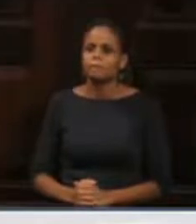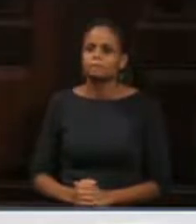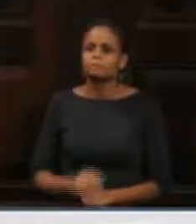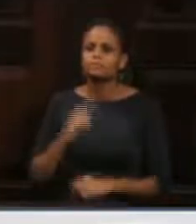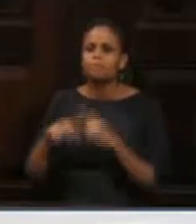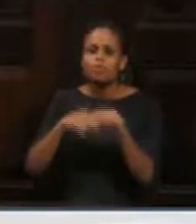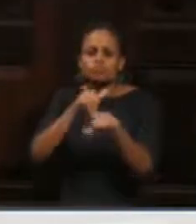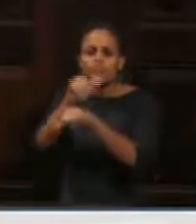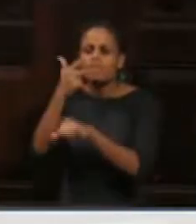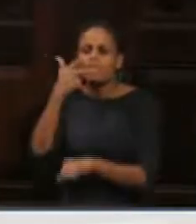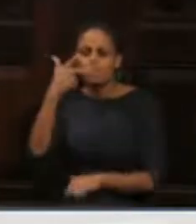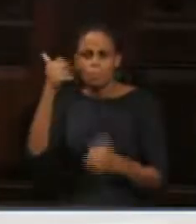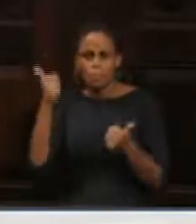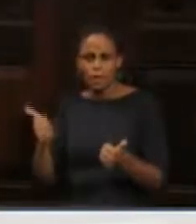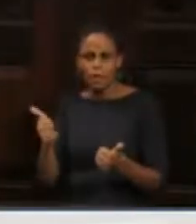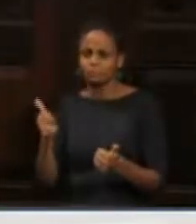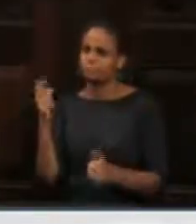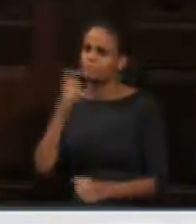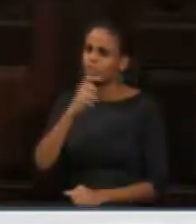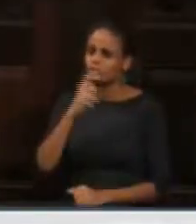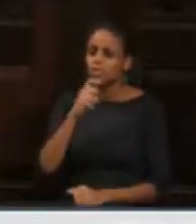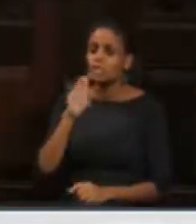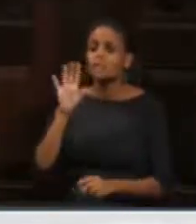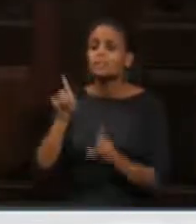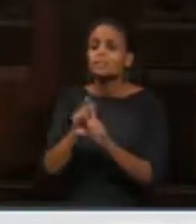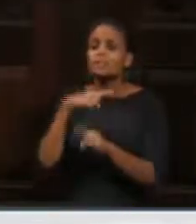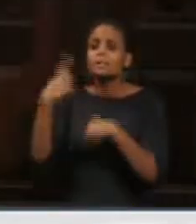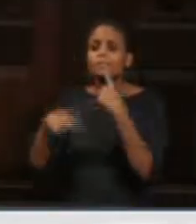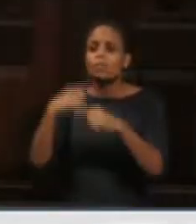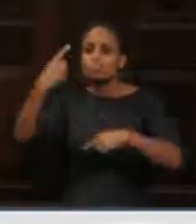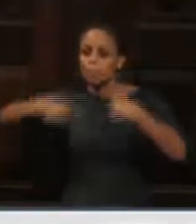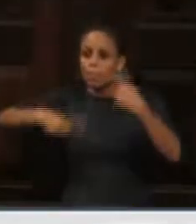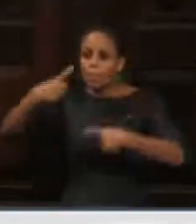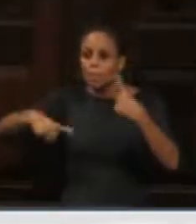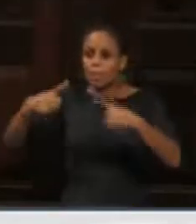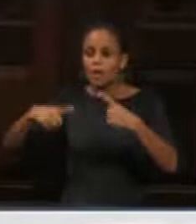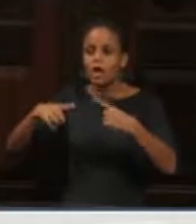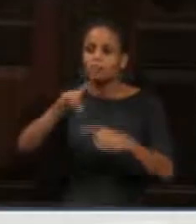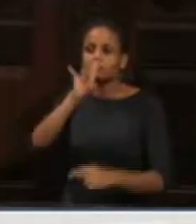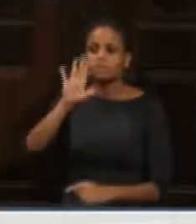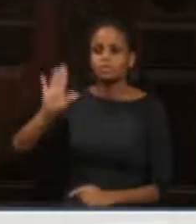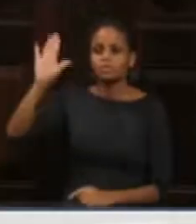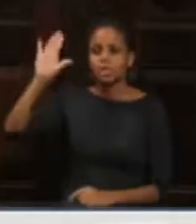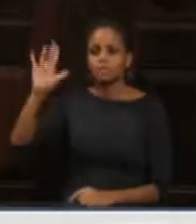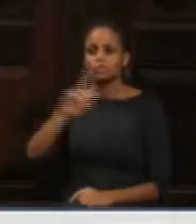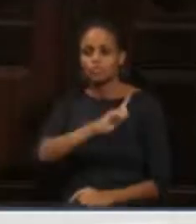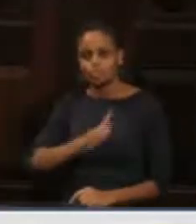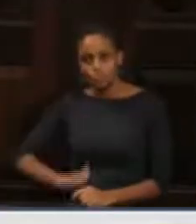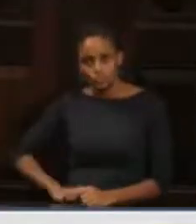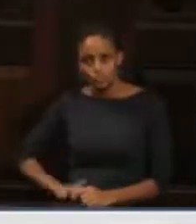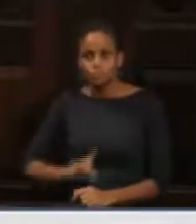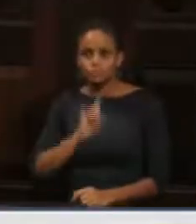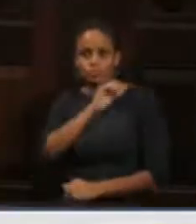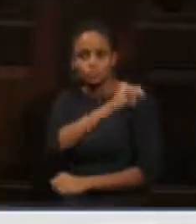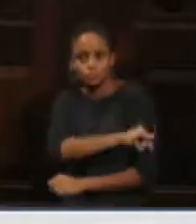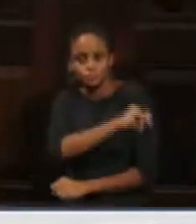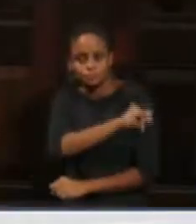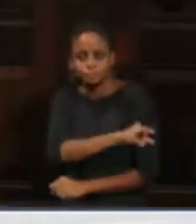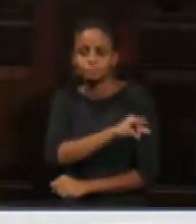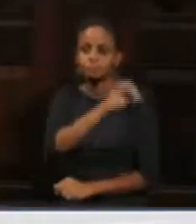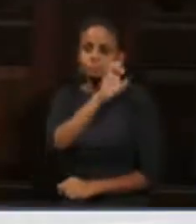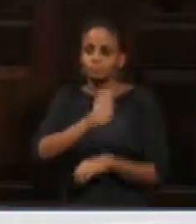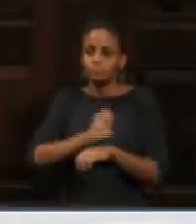o debate entre os candidatos ao governo do estado, que fiz um vídeo atacando hoje